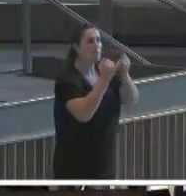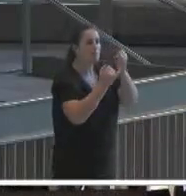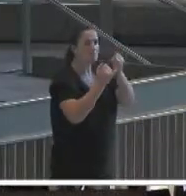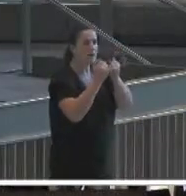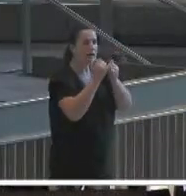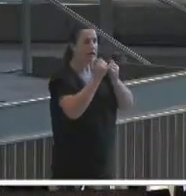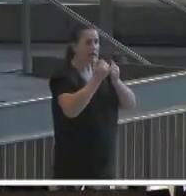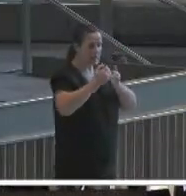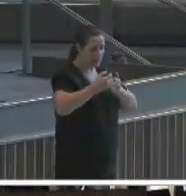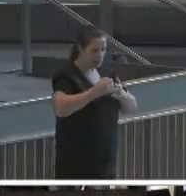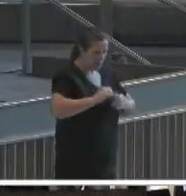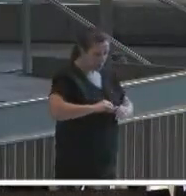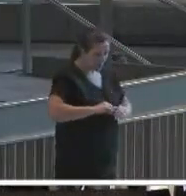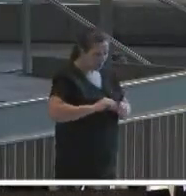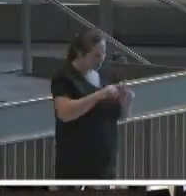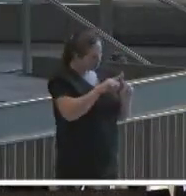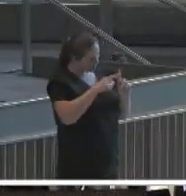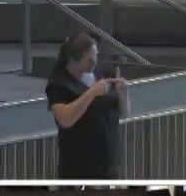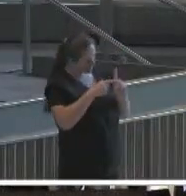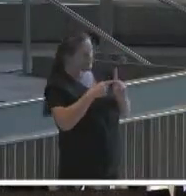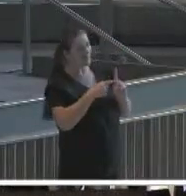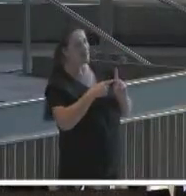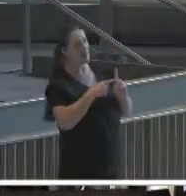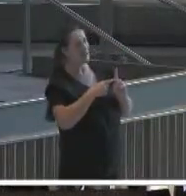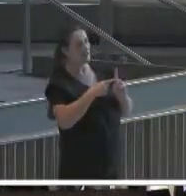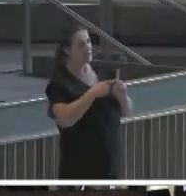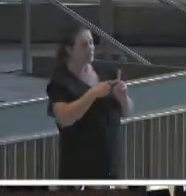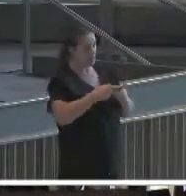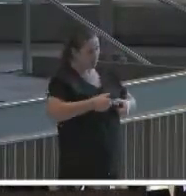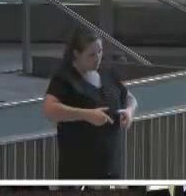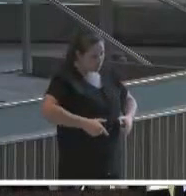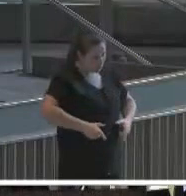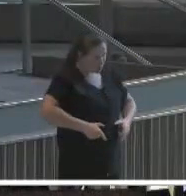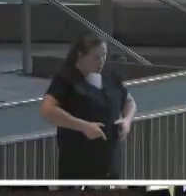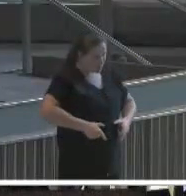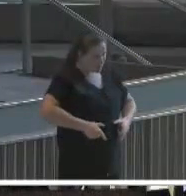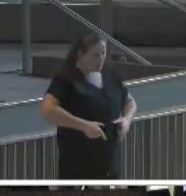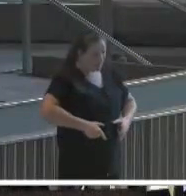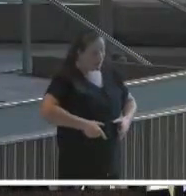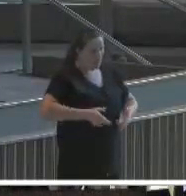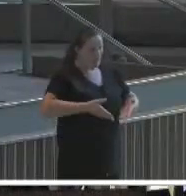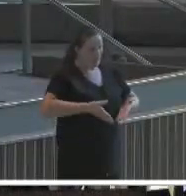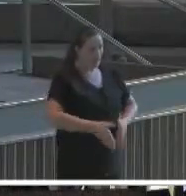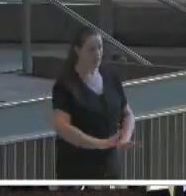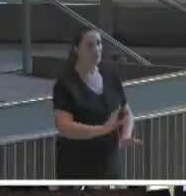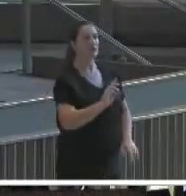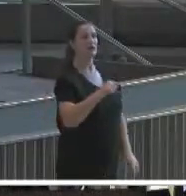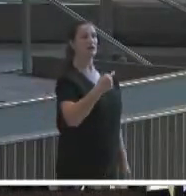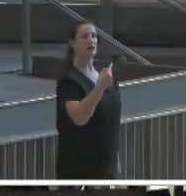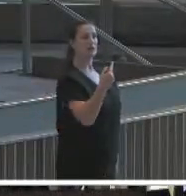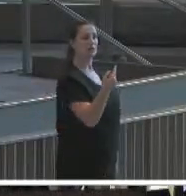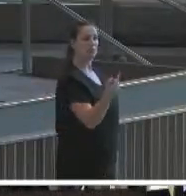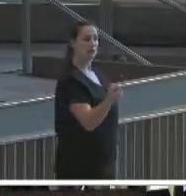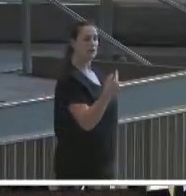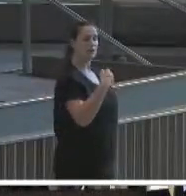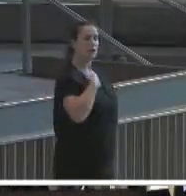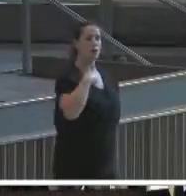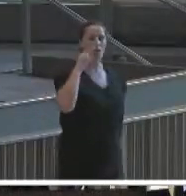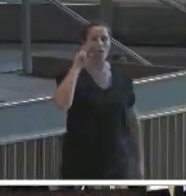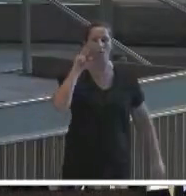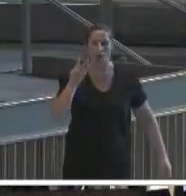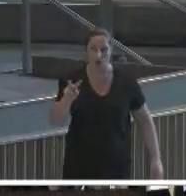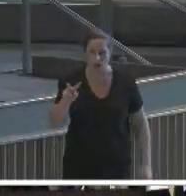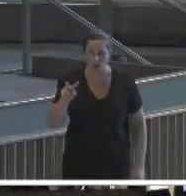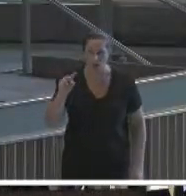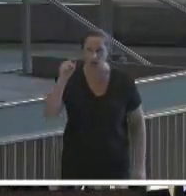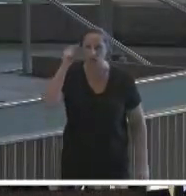é concebido e do qual o pecado e a morte acabam por nascer. Eu olho, imagino como é